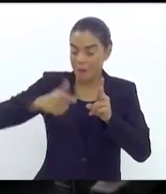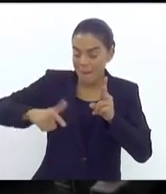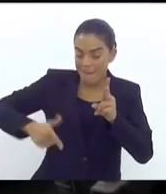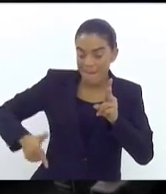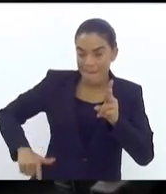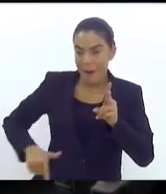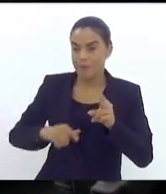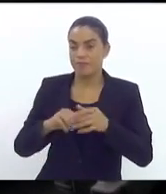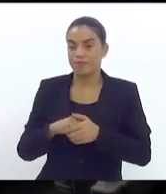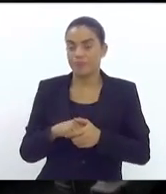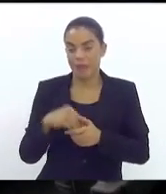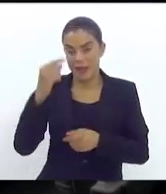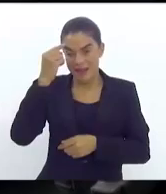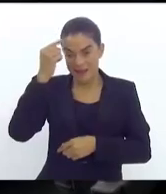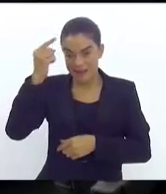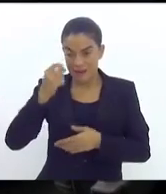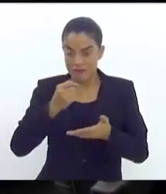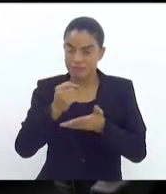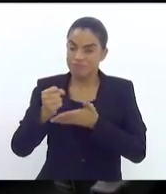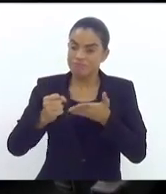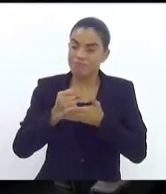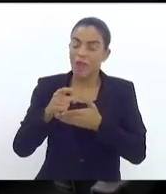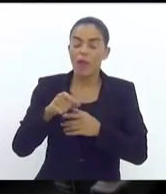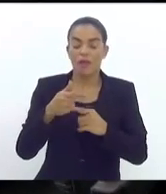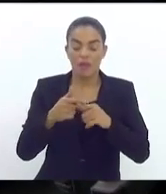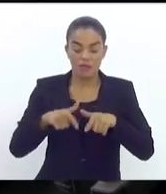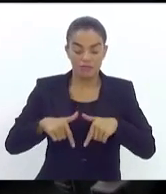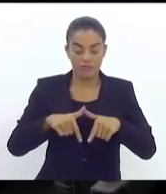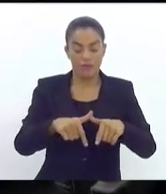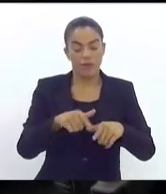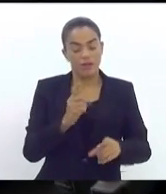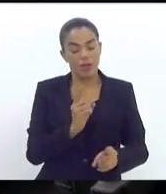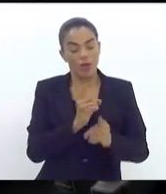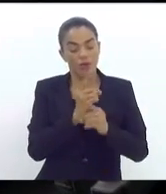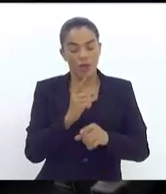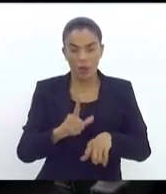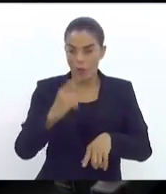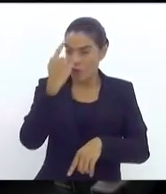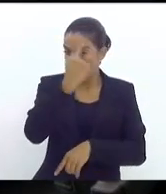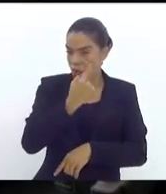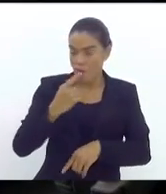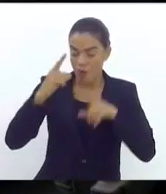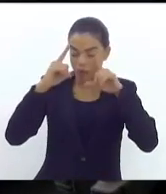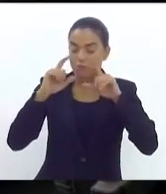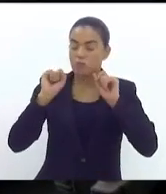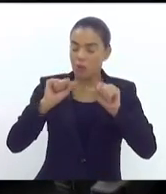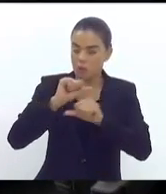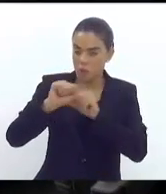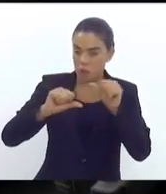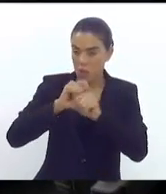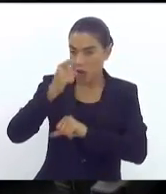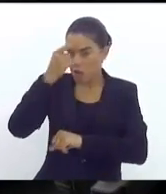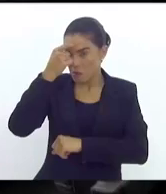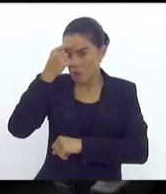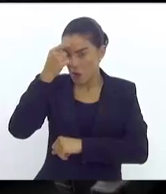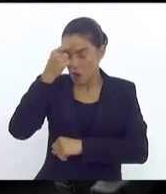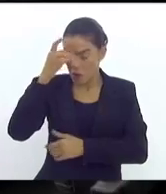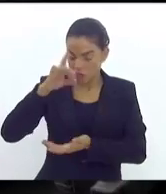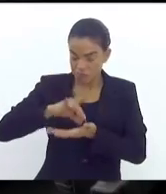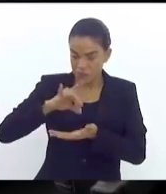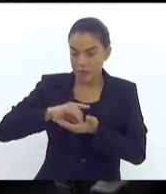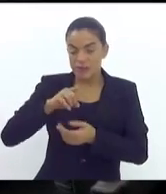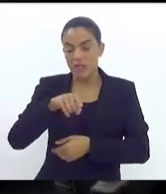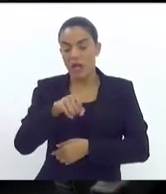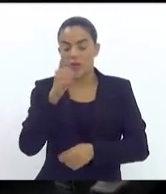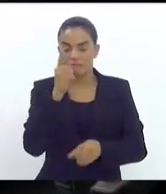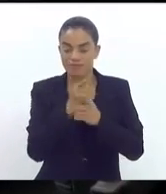repetibilidade. A ideia básica é que o ato de reconhecer um rosto pode alterar a memória original. Portanto, se a vítima identifica um